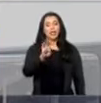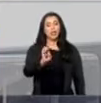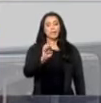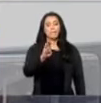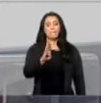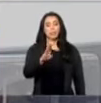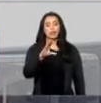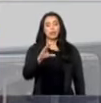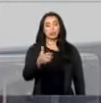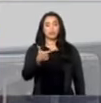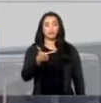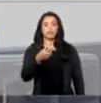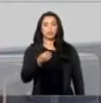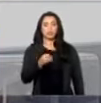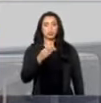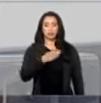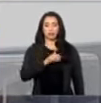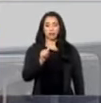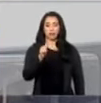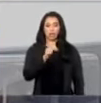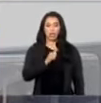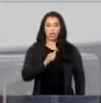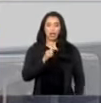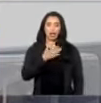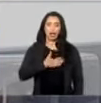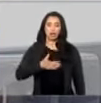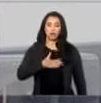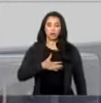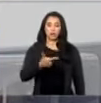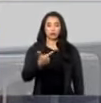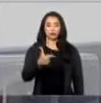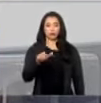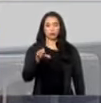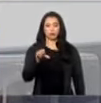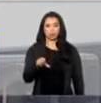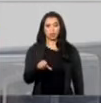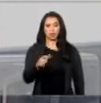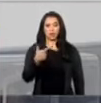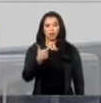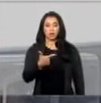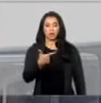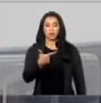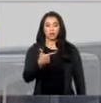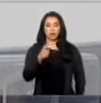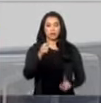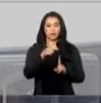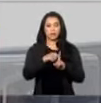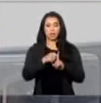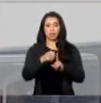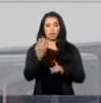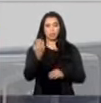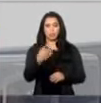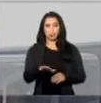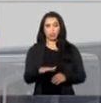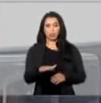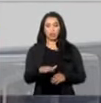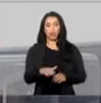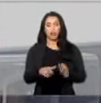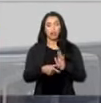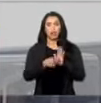agosto de 2019, aproximadamente 2 meses e meio antes da sua efetiva